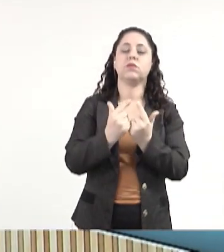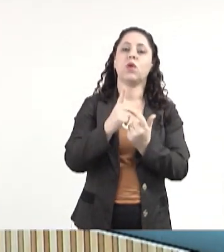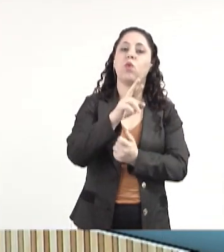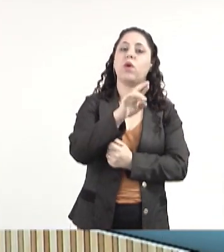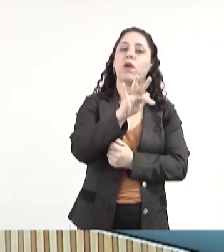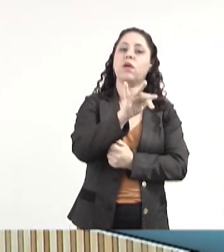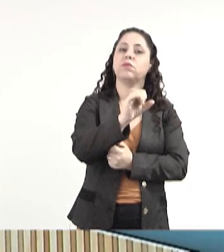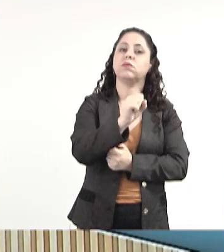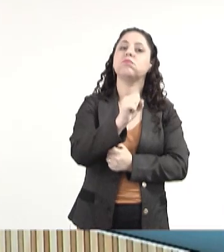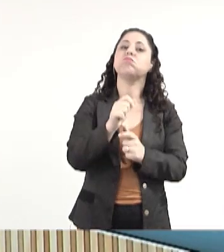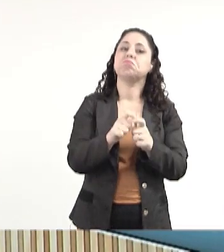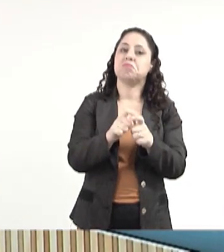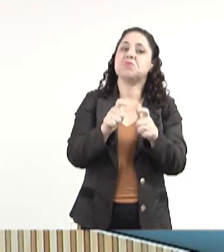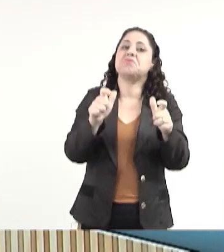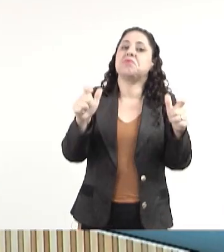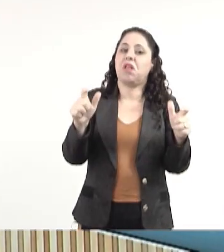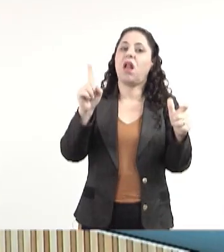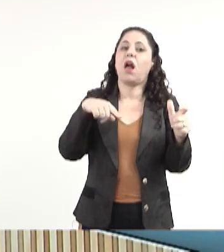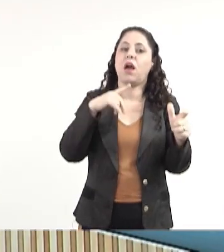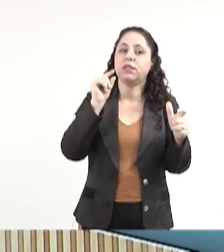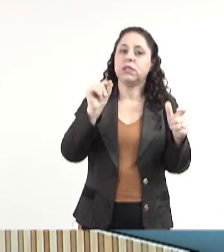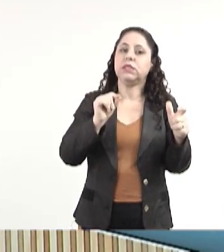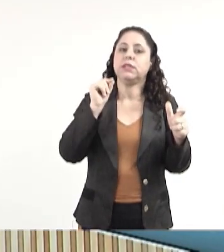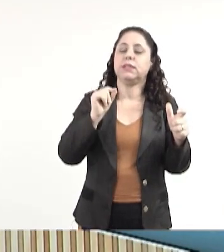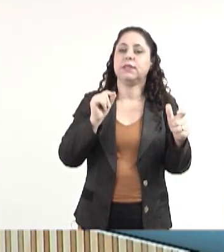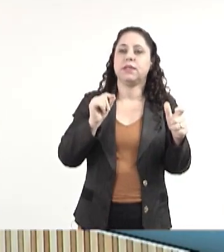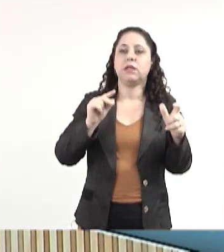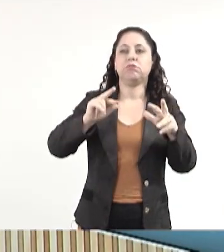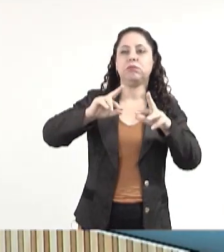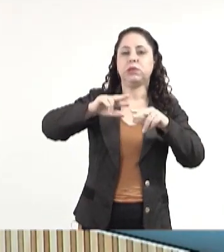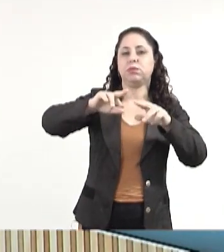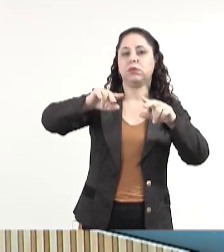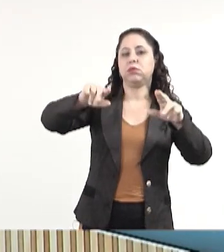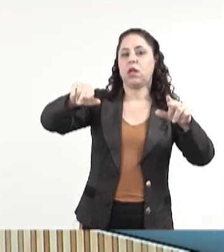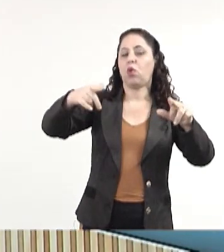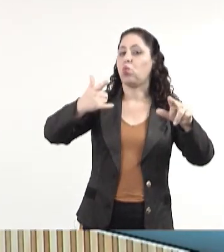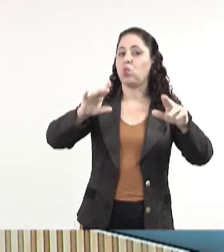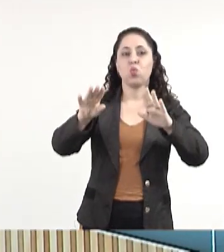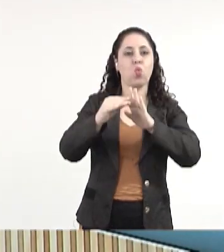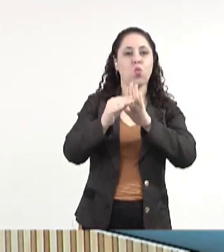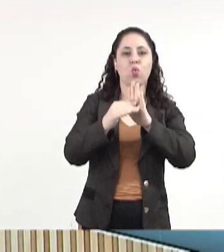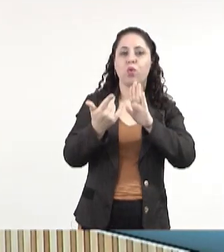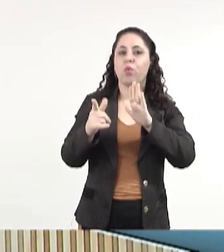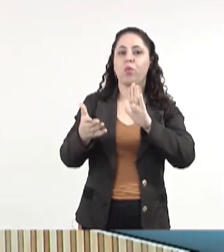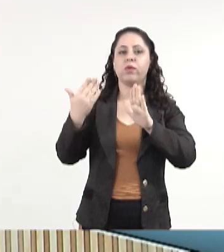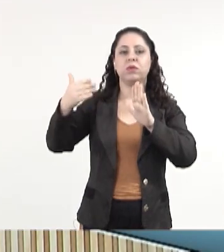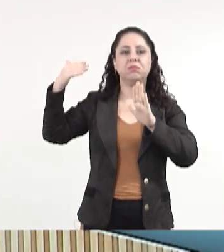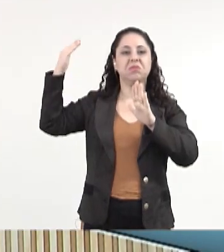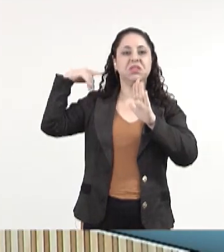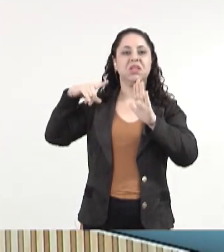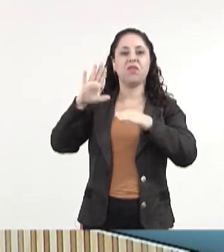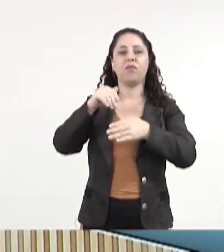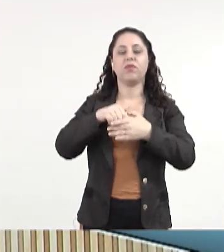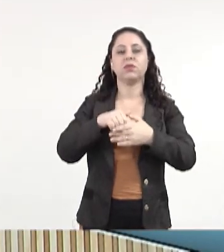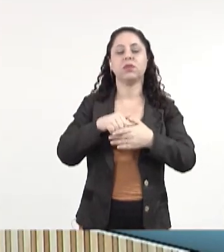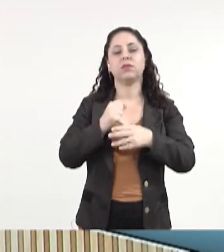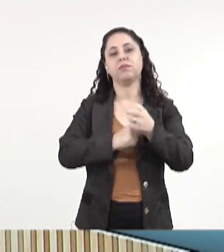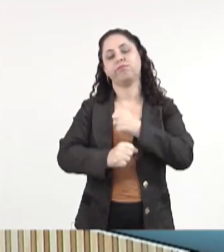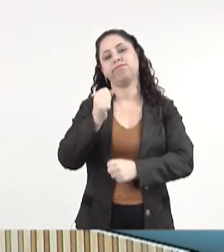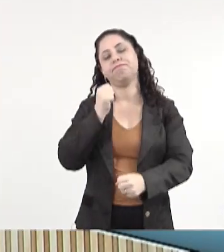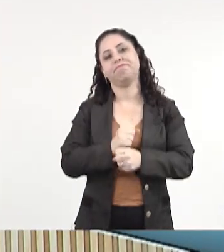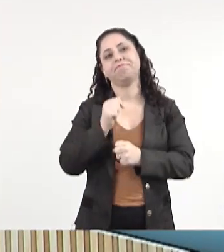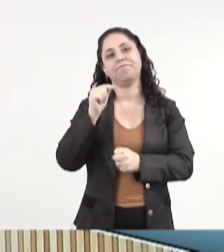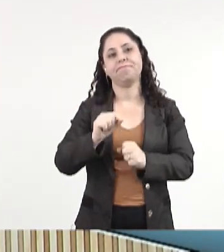um refis bastante amplo, né? Até considerando várias variáveis que normalmente não constavam nos refis que foram votados nos